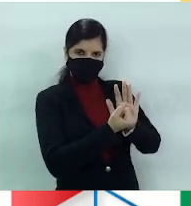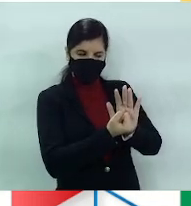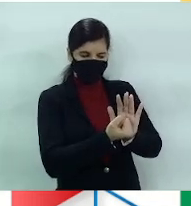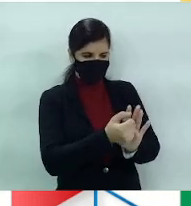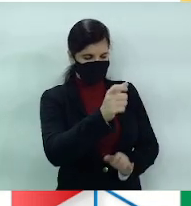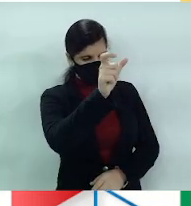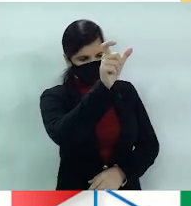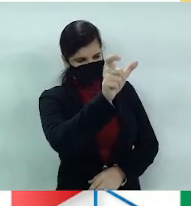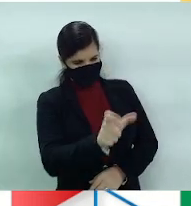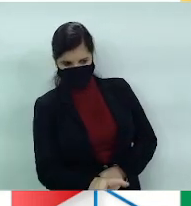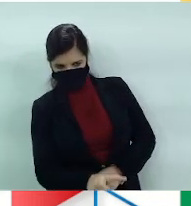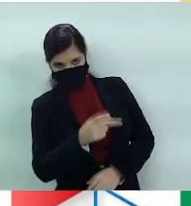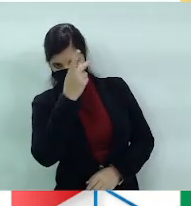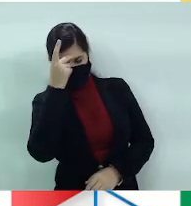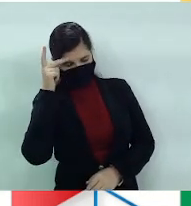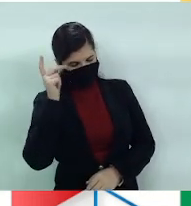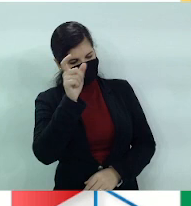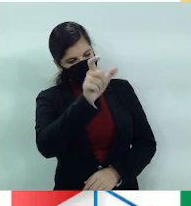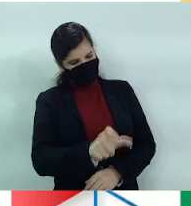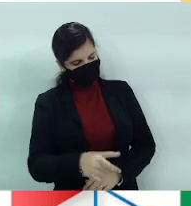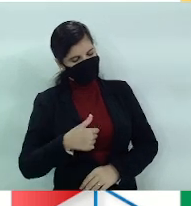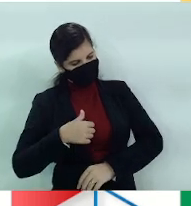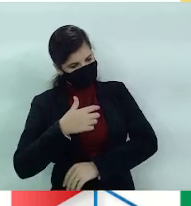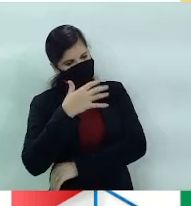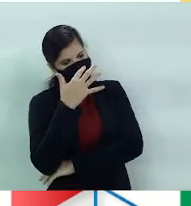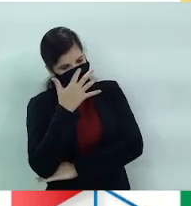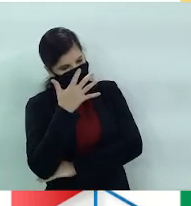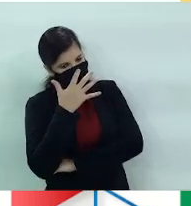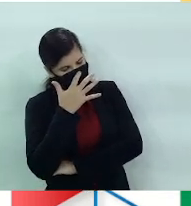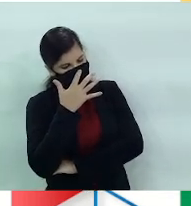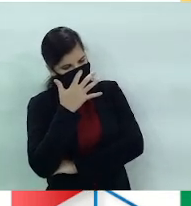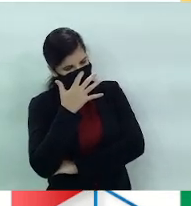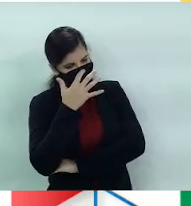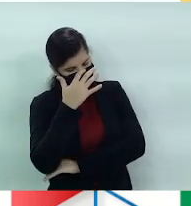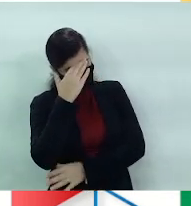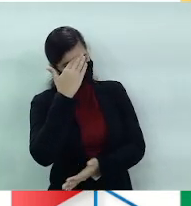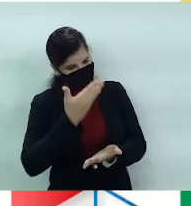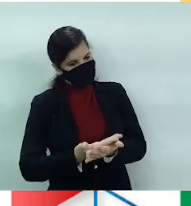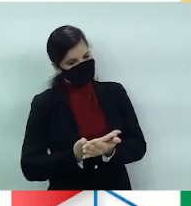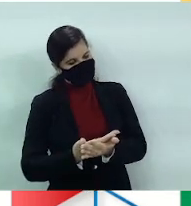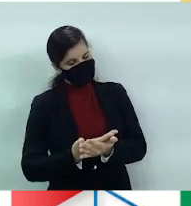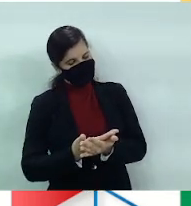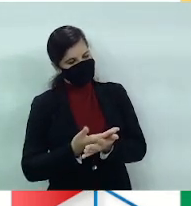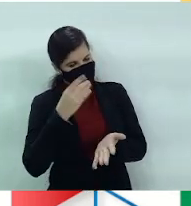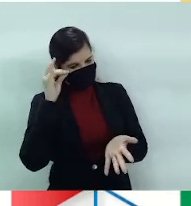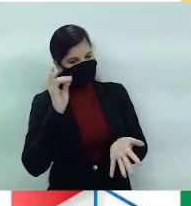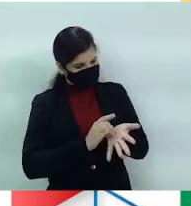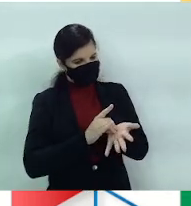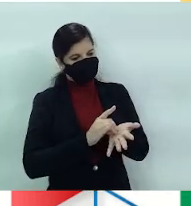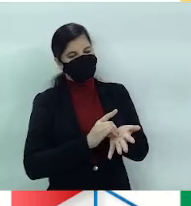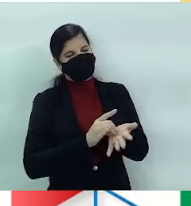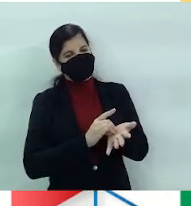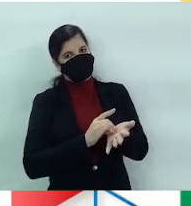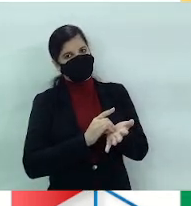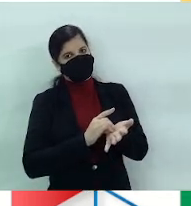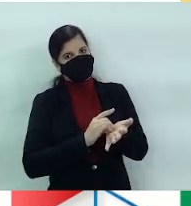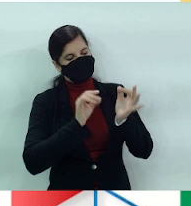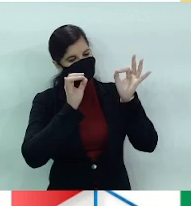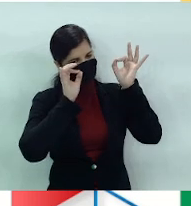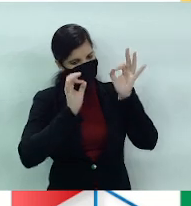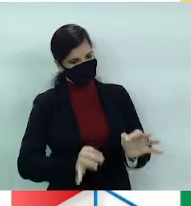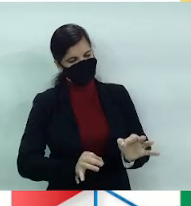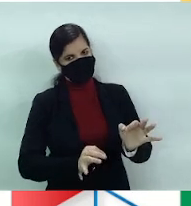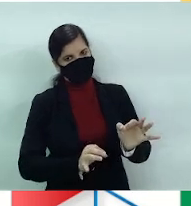uma pessoa, quando a gente olha para alguém que passa uma confiança na gente, que a gente